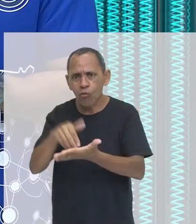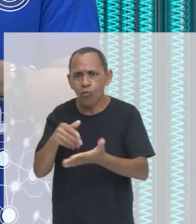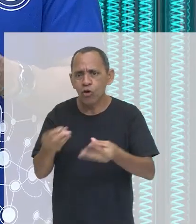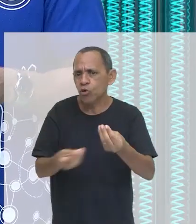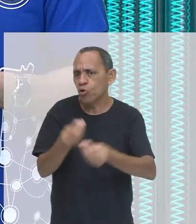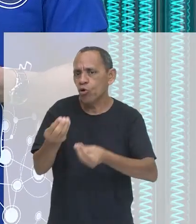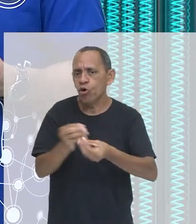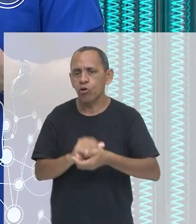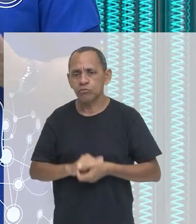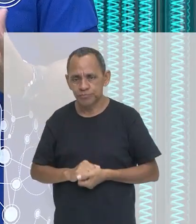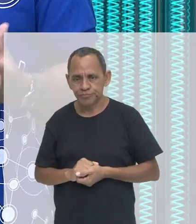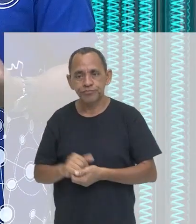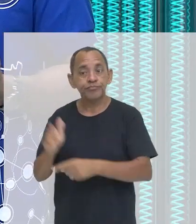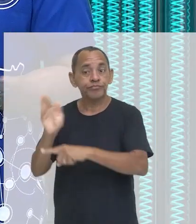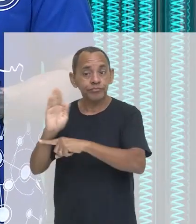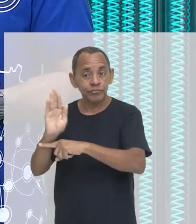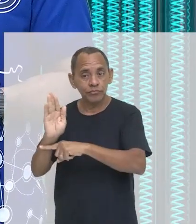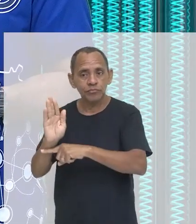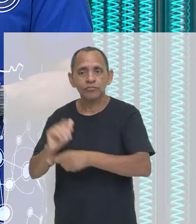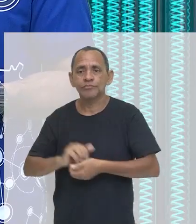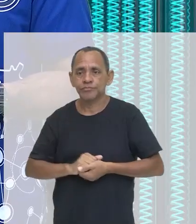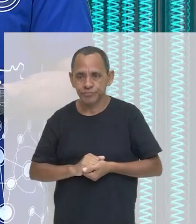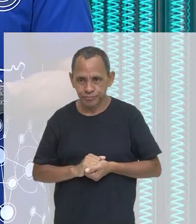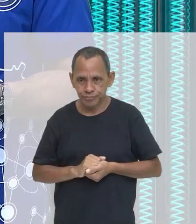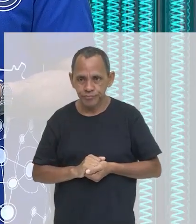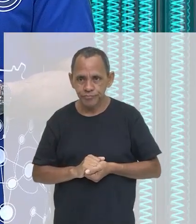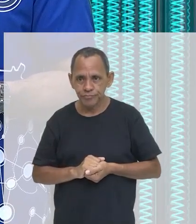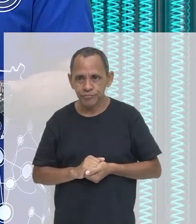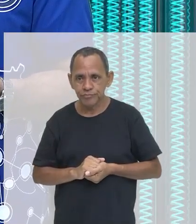filmes. Filmes, então, a gente dificilmente passa,